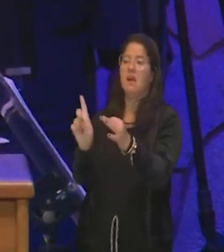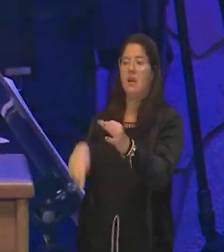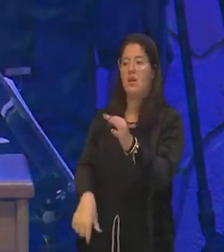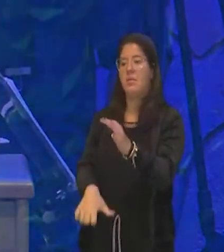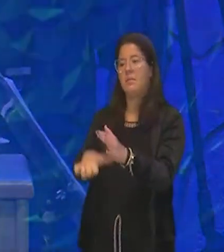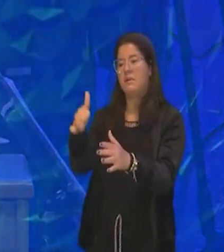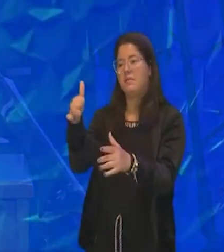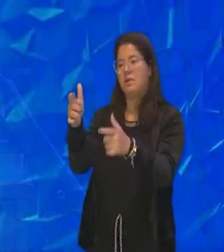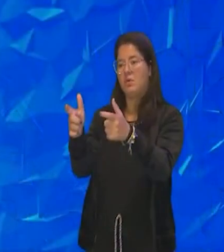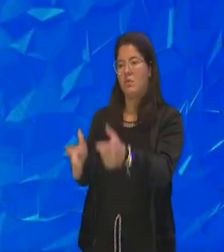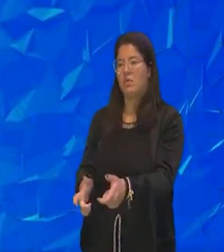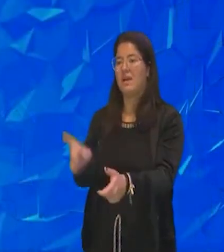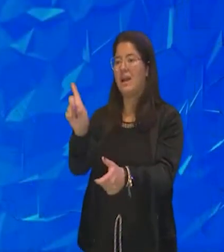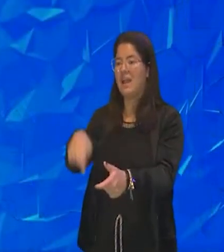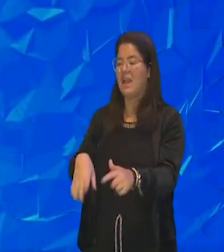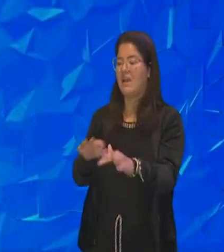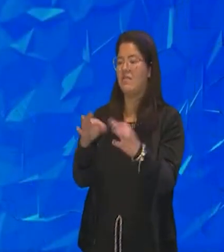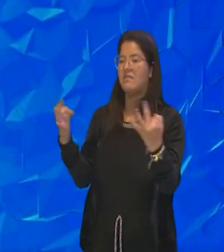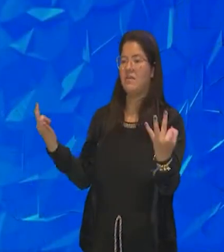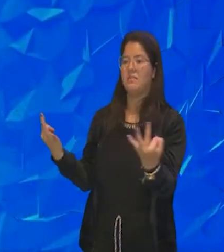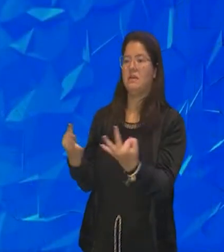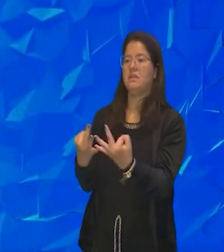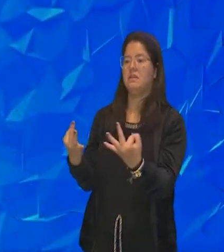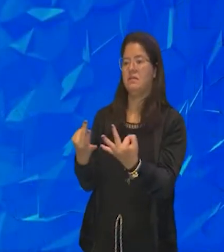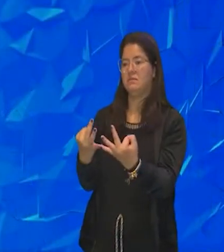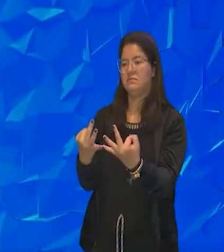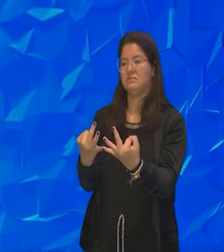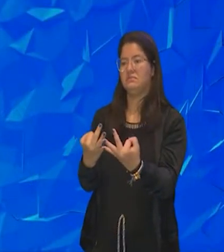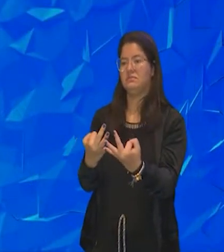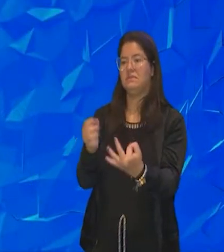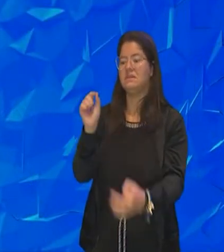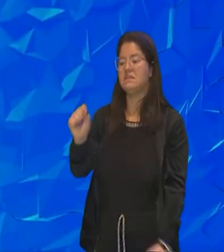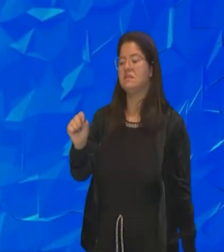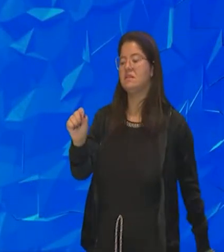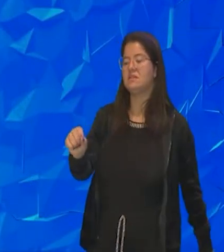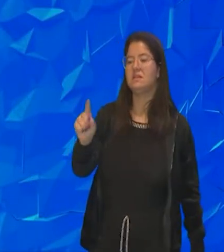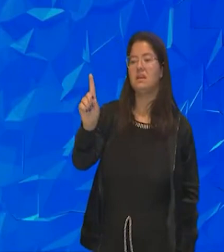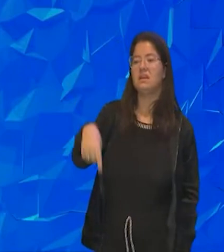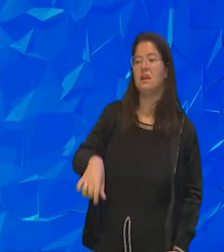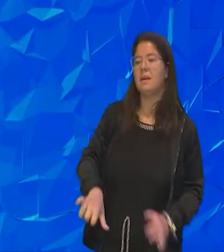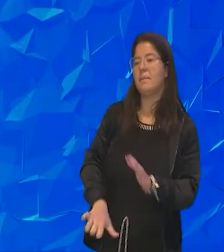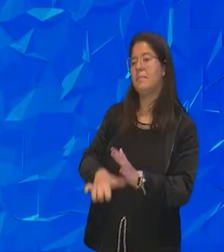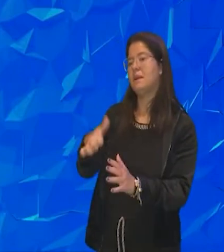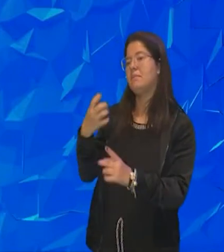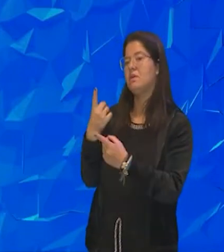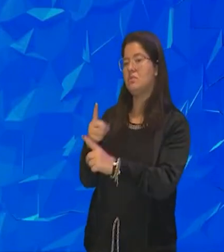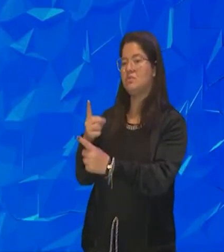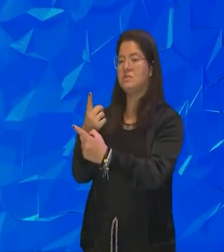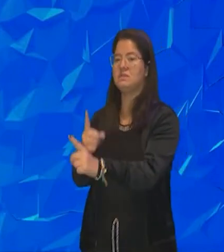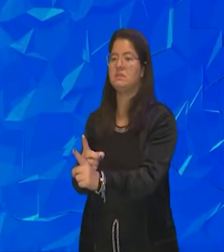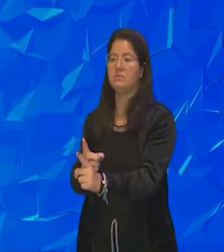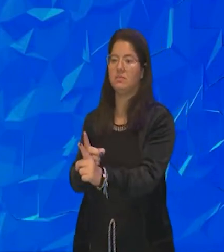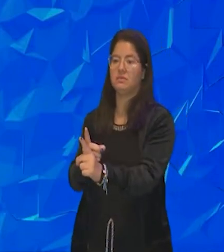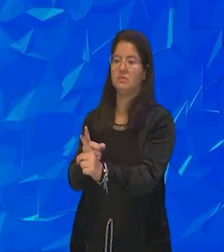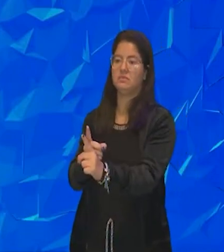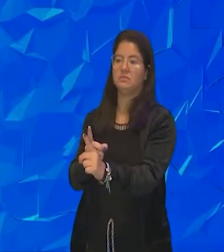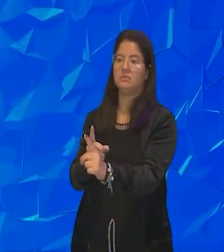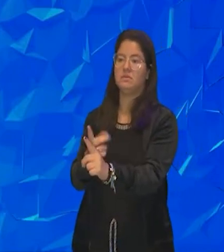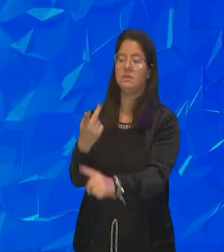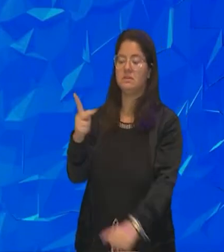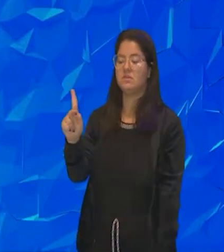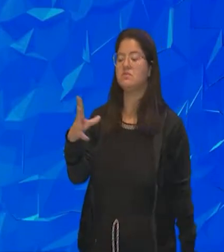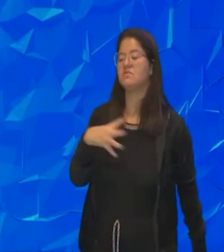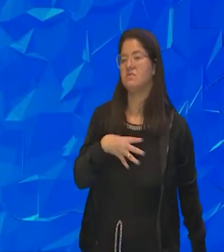campo missionário, é a família. Quem são os primeiros discípulos do pastor? Os seus